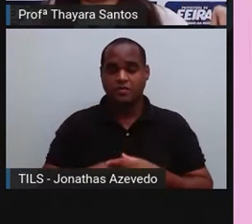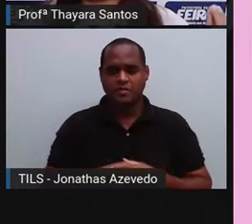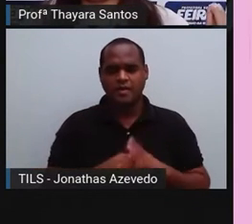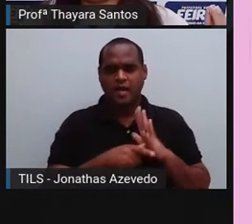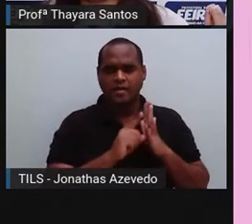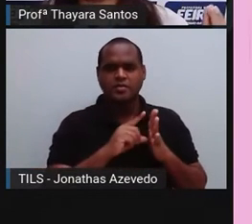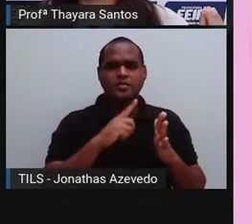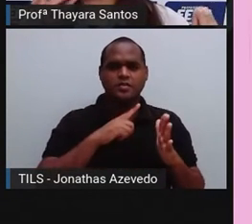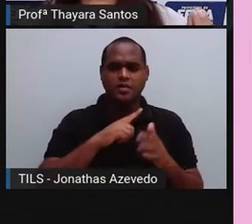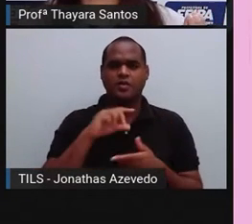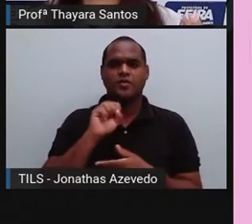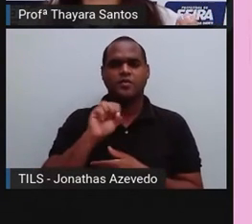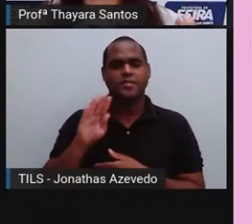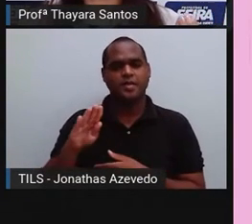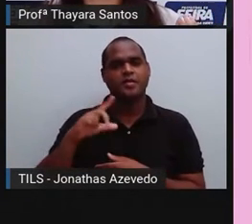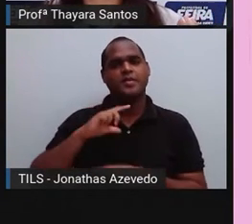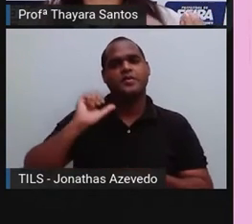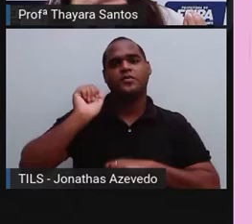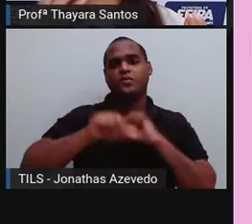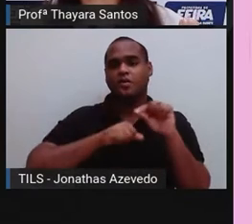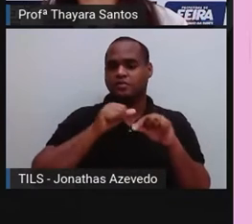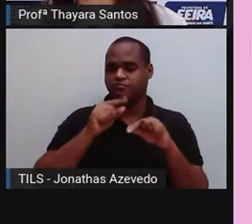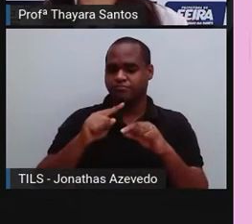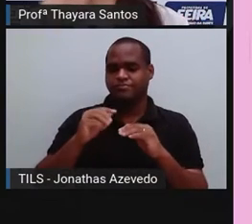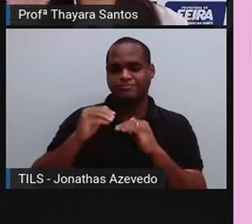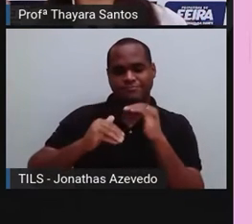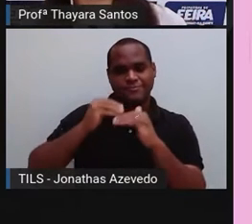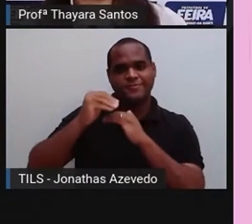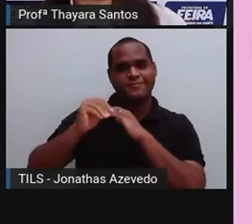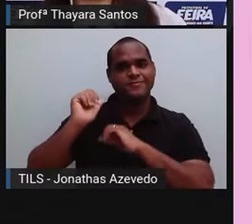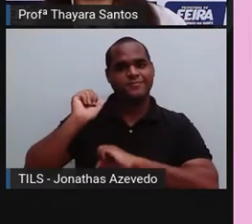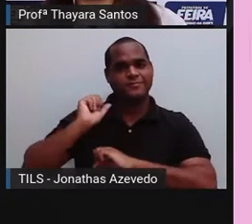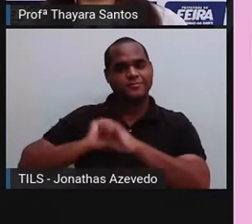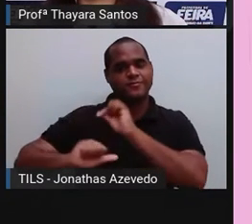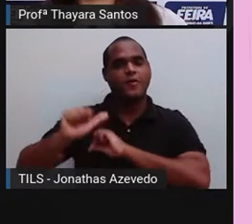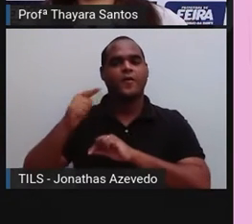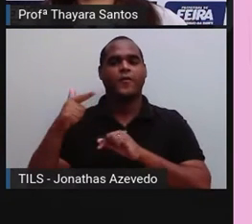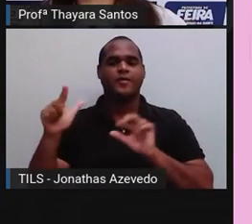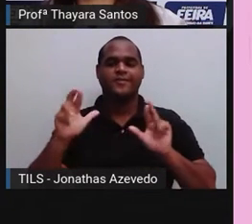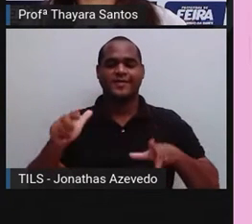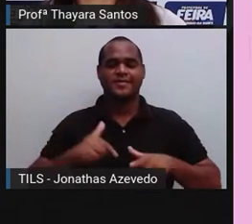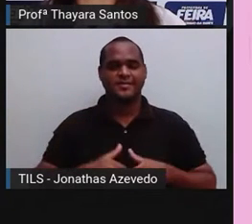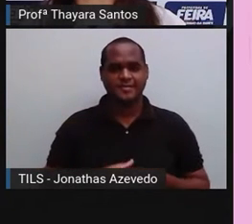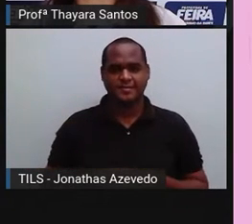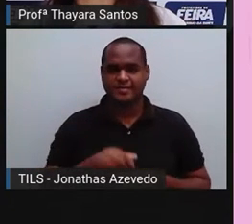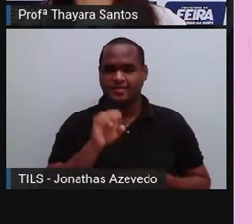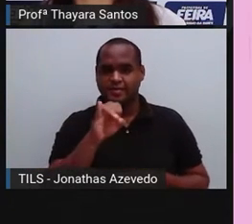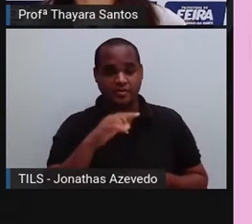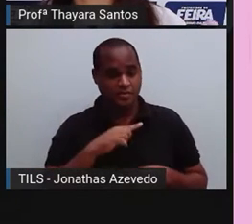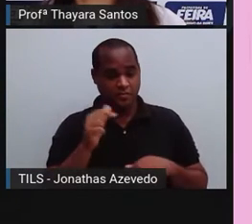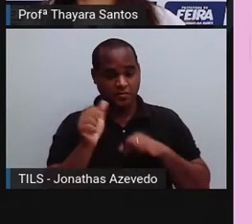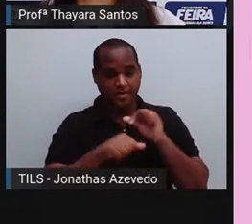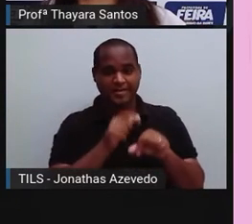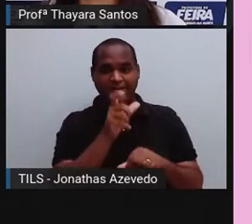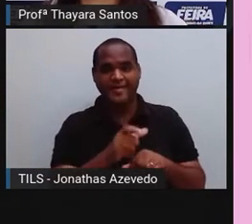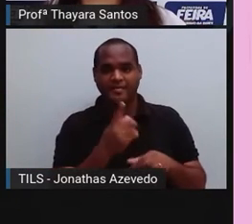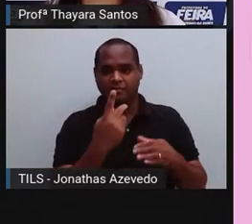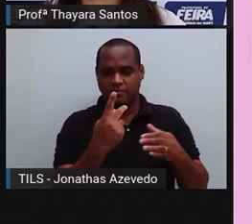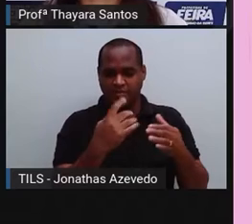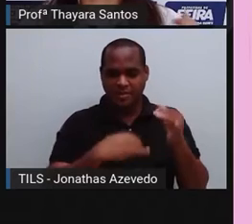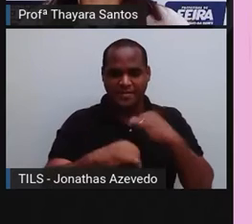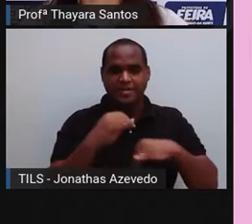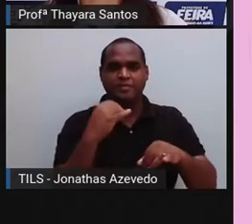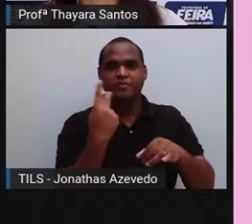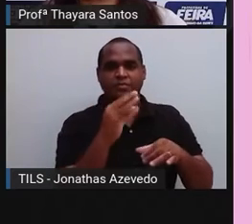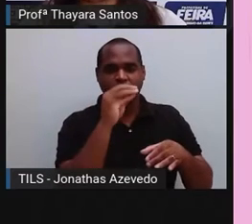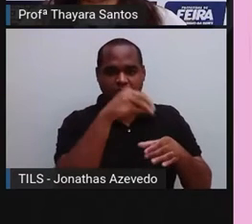tinha uma substância, depois ela passa por um processo e se transforma em outra substância. Então, se eu mudei a natureza química